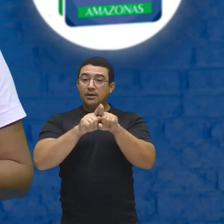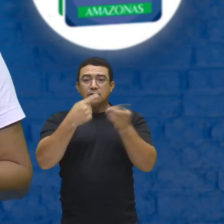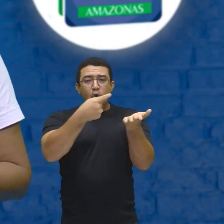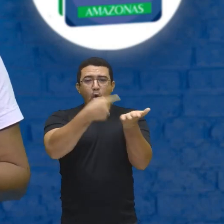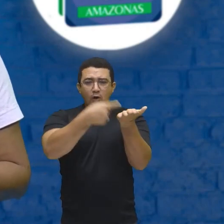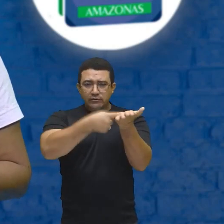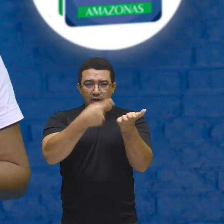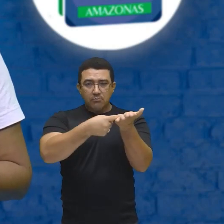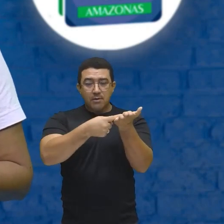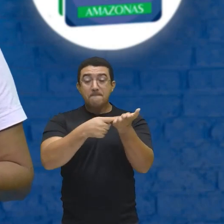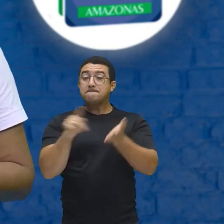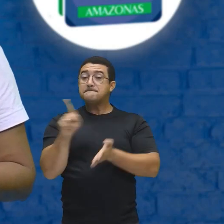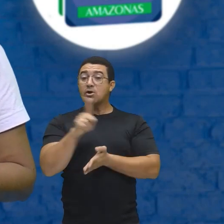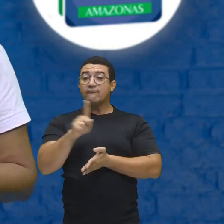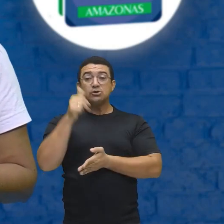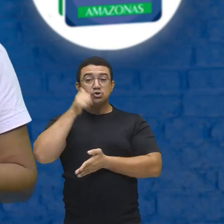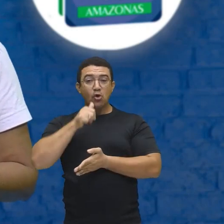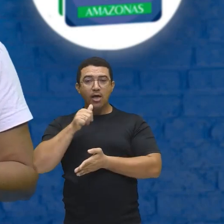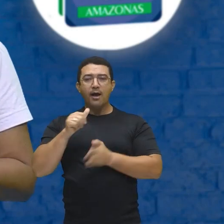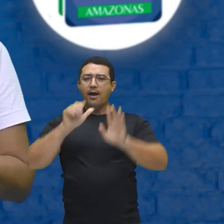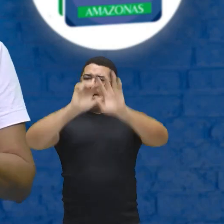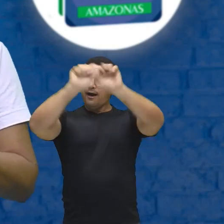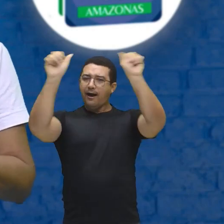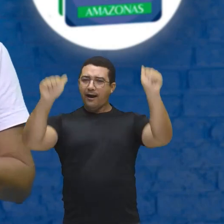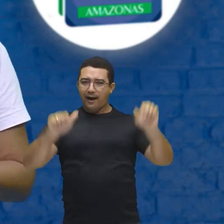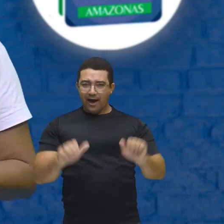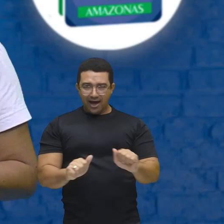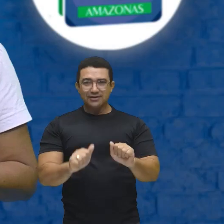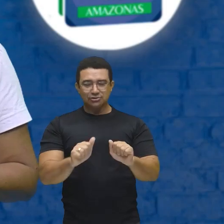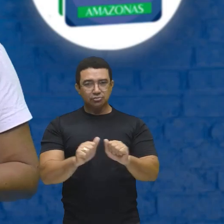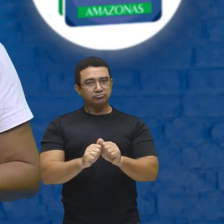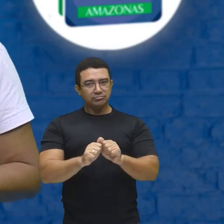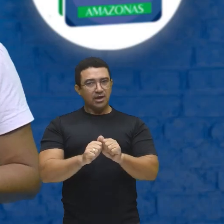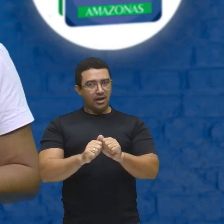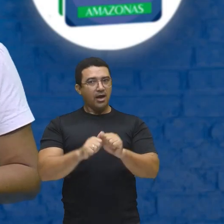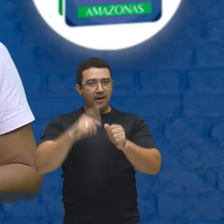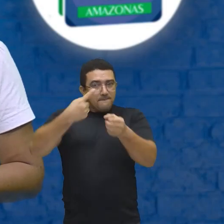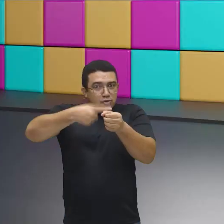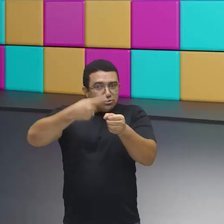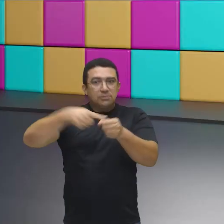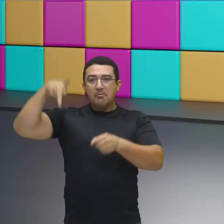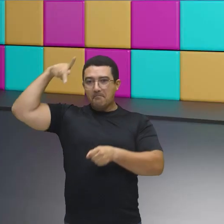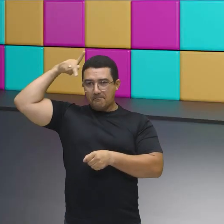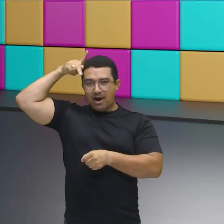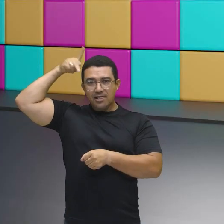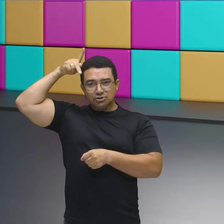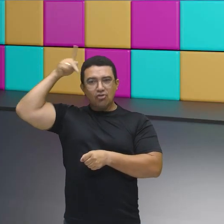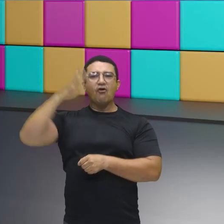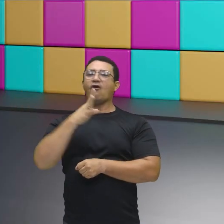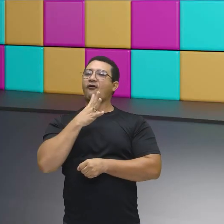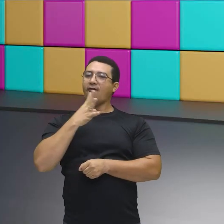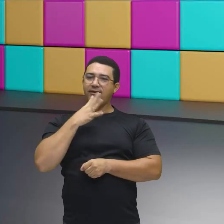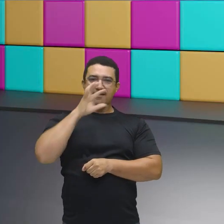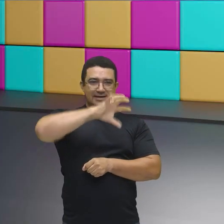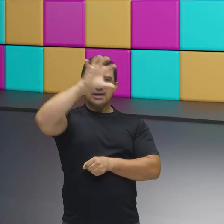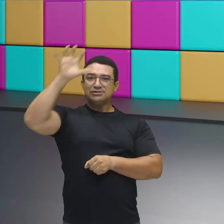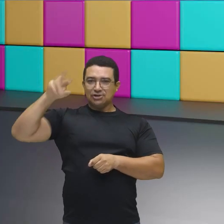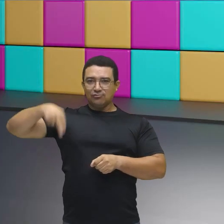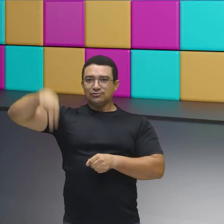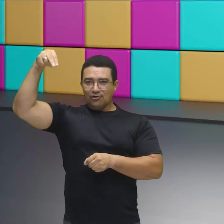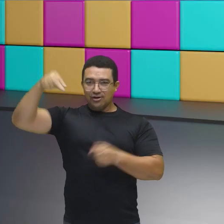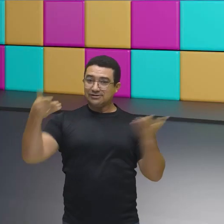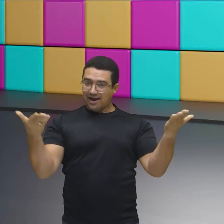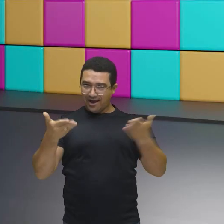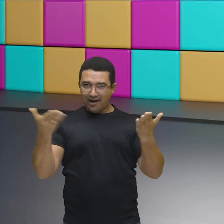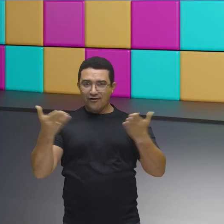de artes, que é de Parintins, hein? Não é qualquer pessoa não, ela conhece da região. Tá certo? E aí nós vamos acompanhar esse